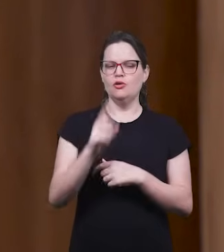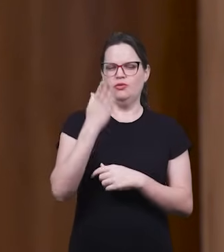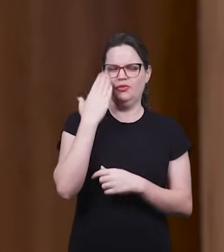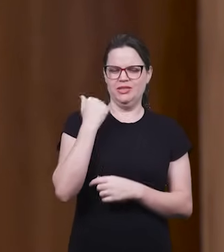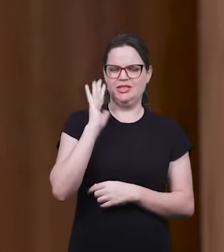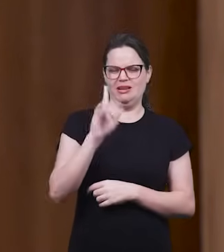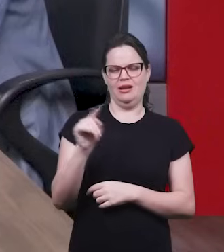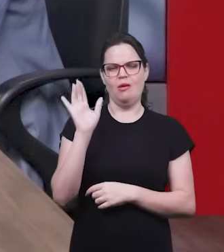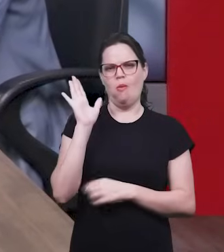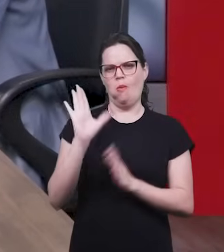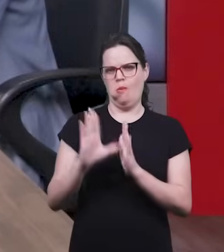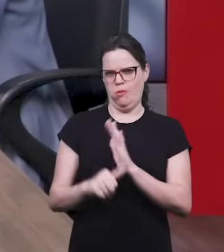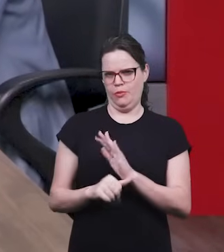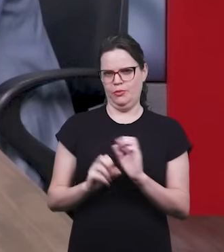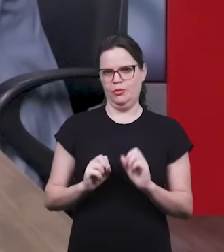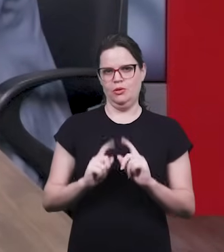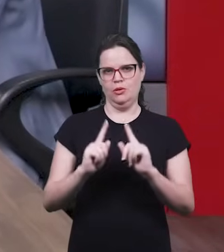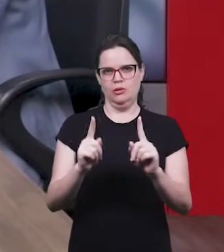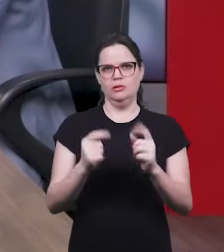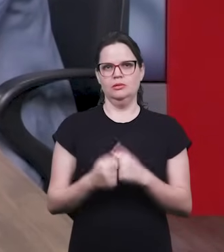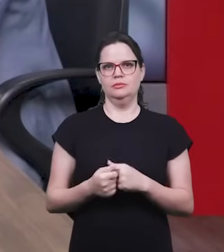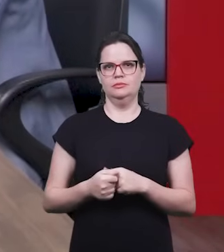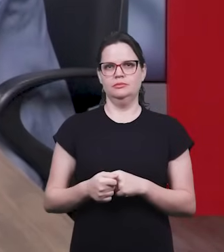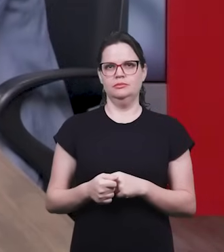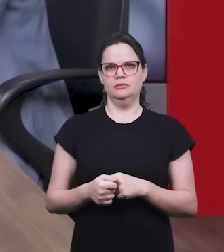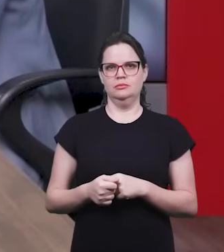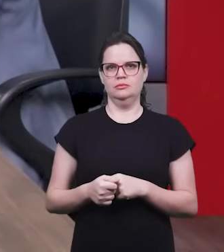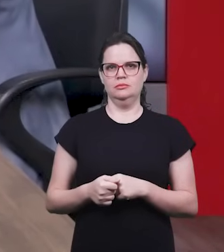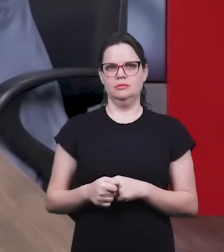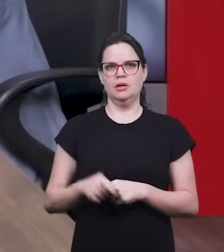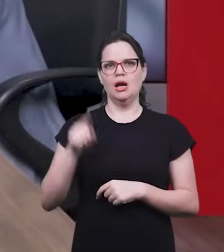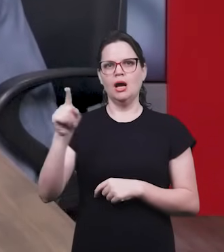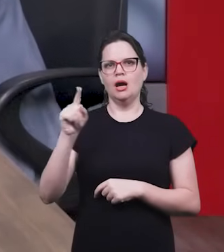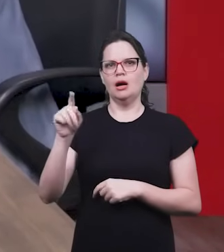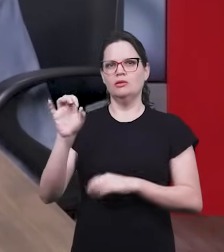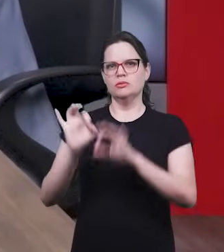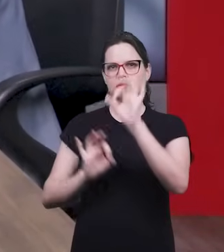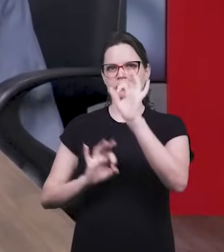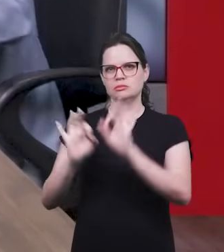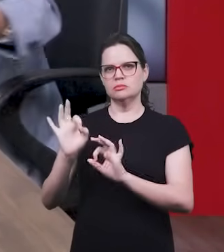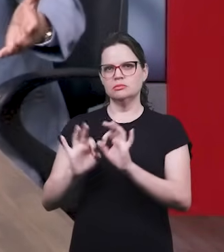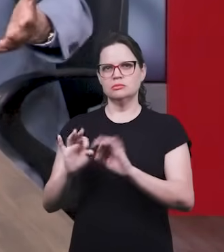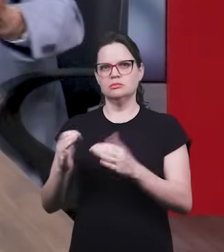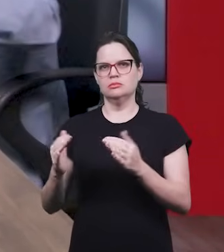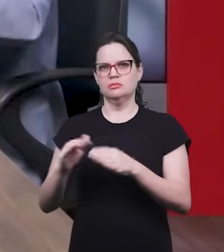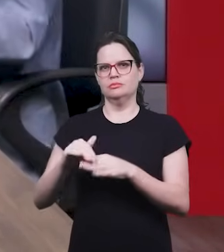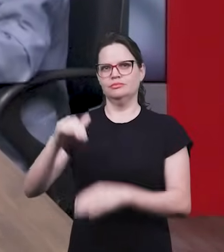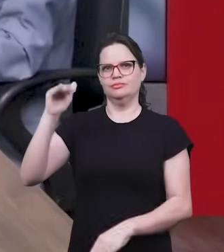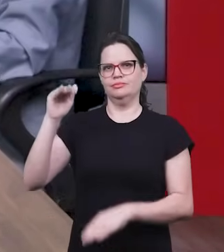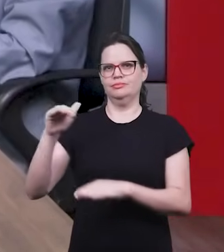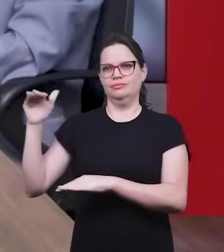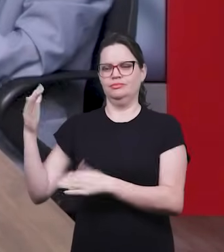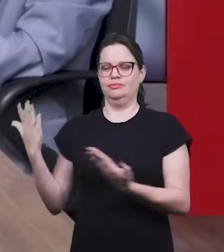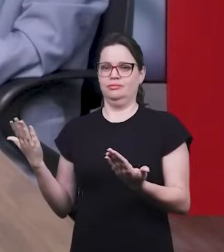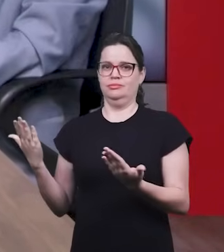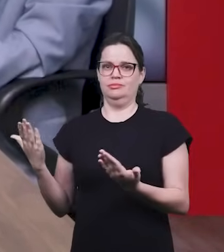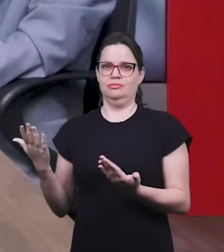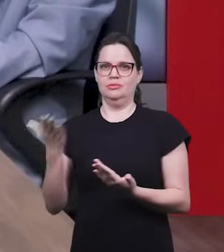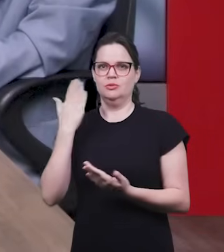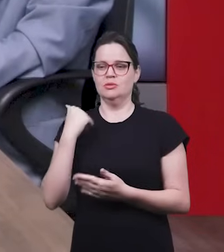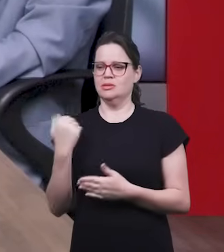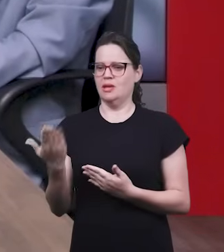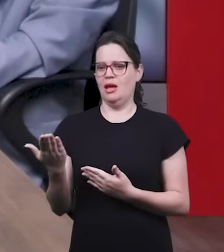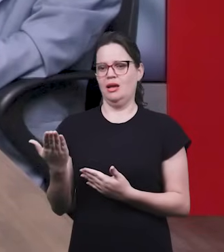ladrão, então você mede a lenha. Os outros não são, eu sou roubado com meus